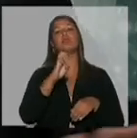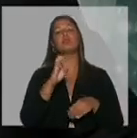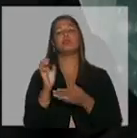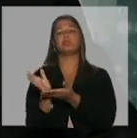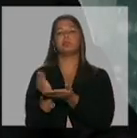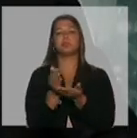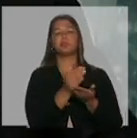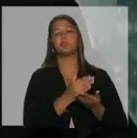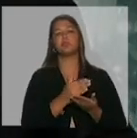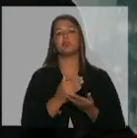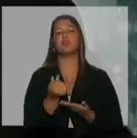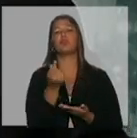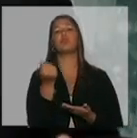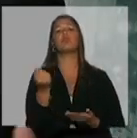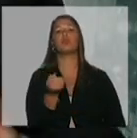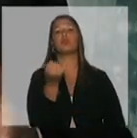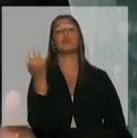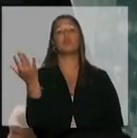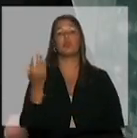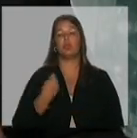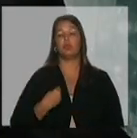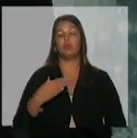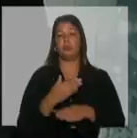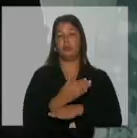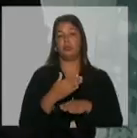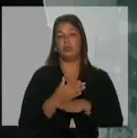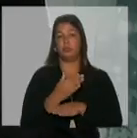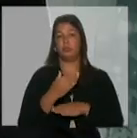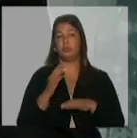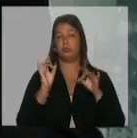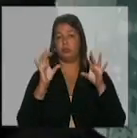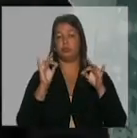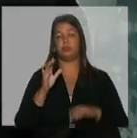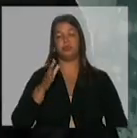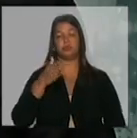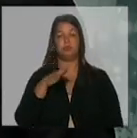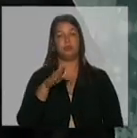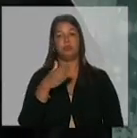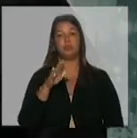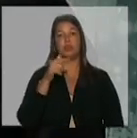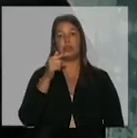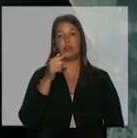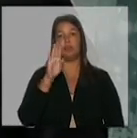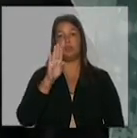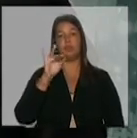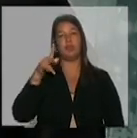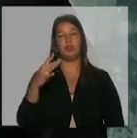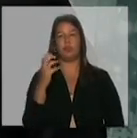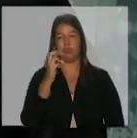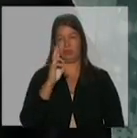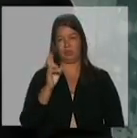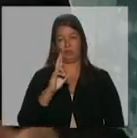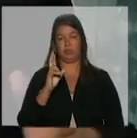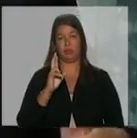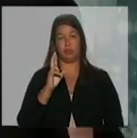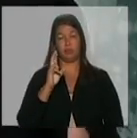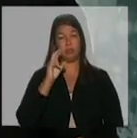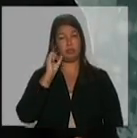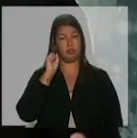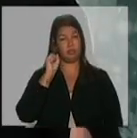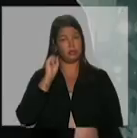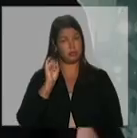municípios, estado do Rio de Janeiro, de royalties e participações especiais? Algo em torno de 7 bilhões de reais. Se